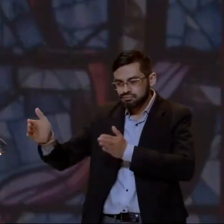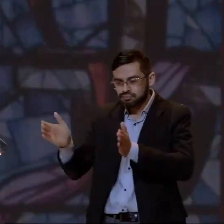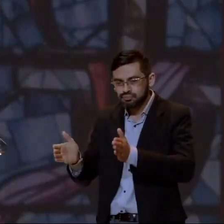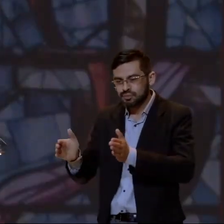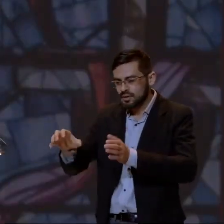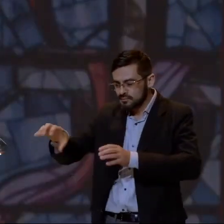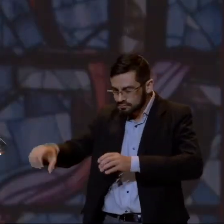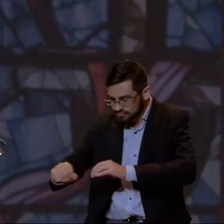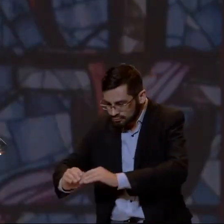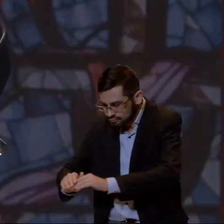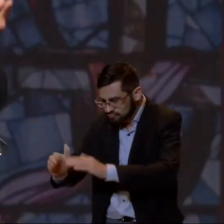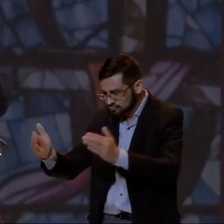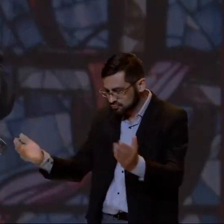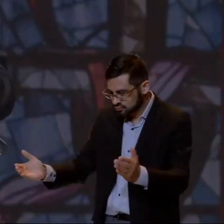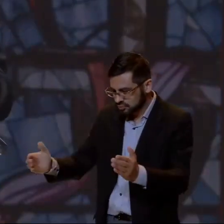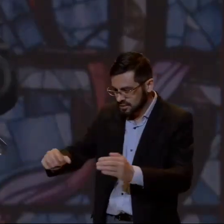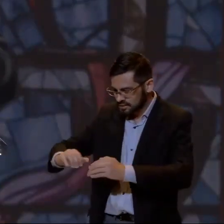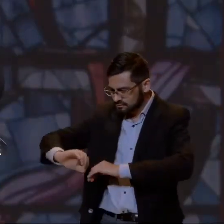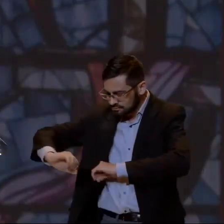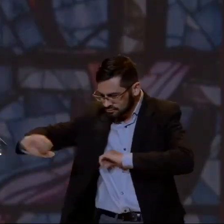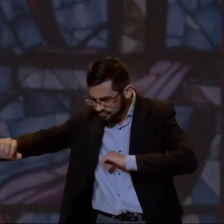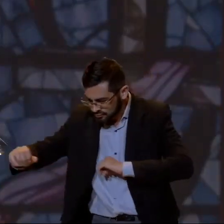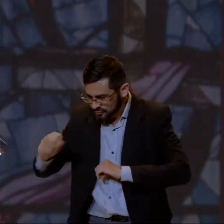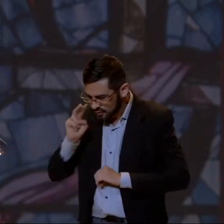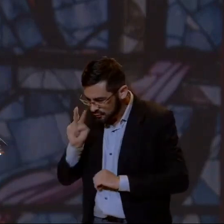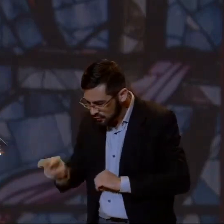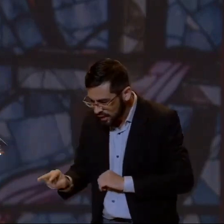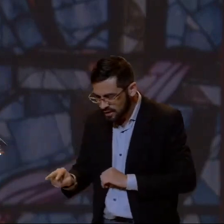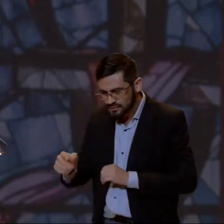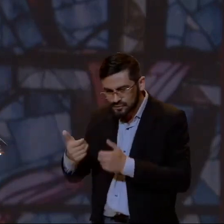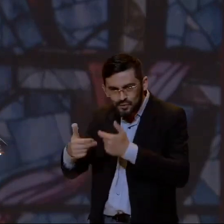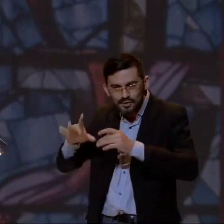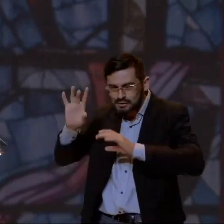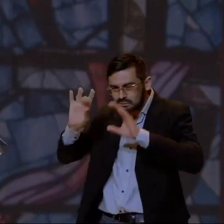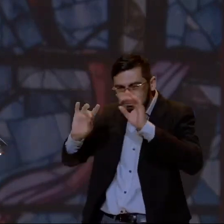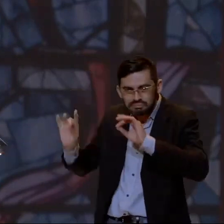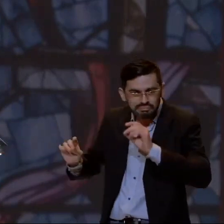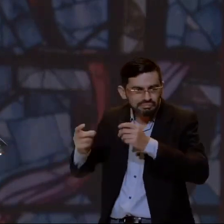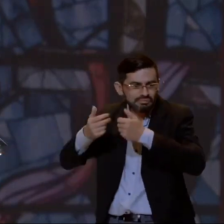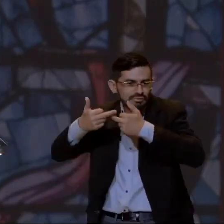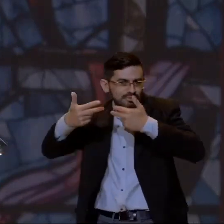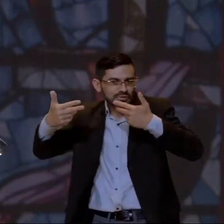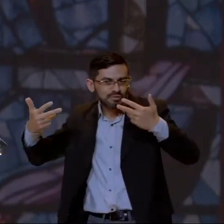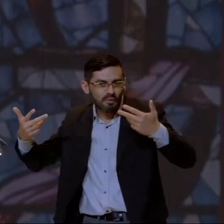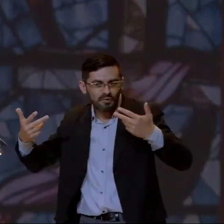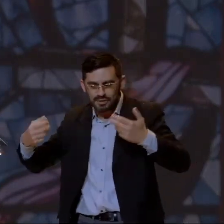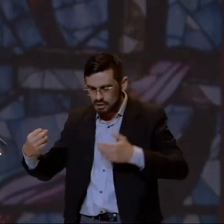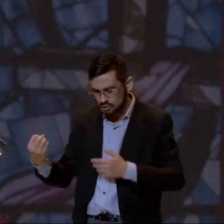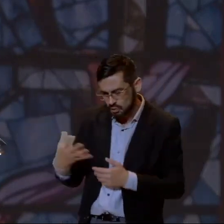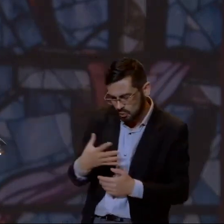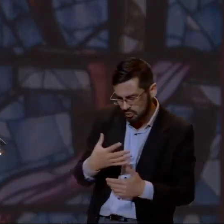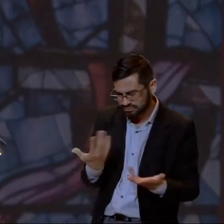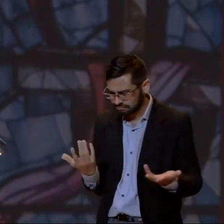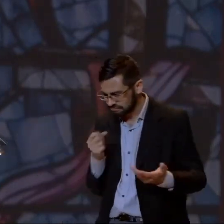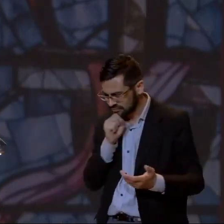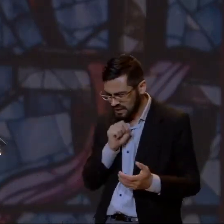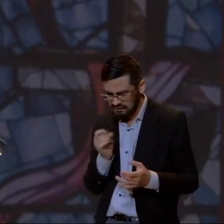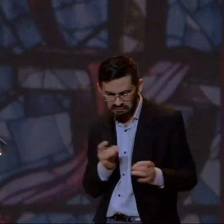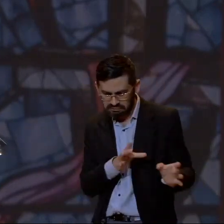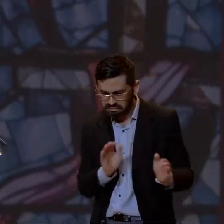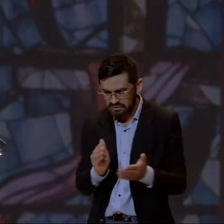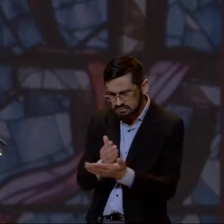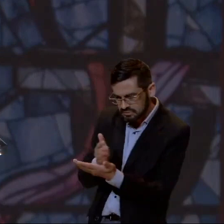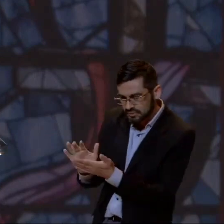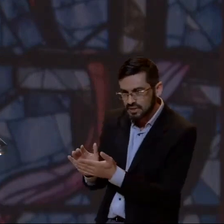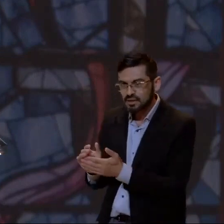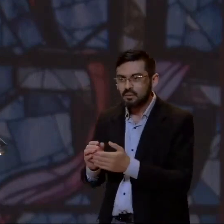tira alguns, abre as tampas, começa a olhar os enfeites, aquilo que está novo ainda, aquilo que não está, e a gente começa